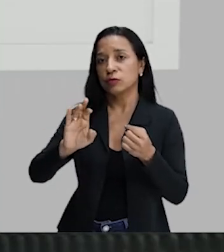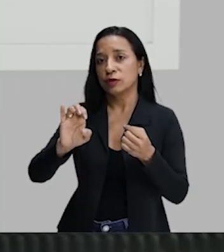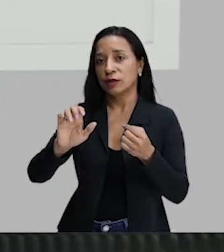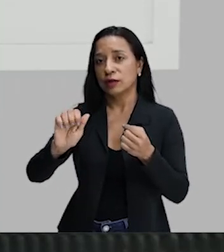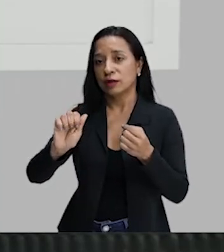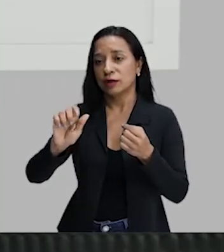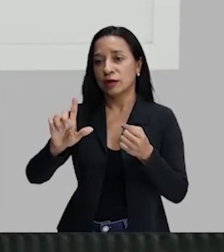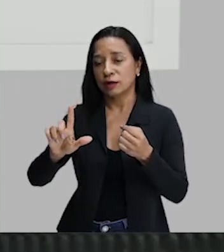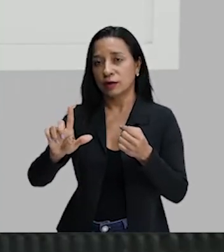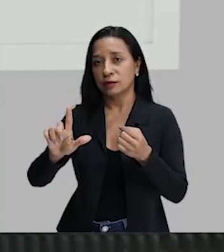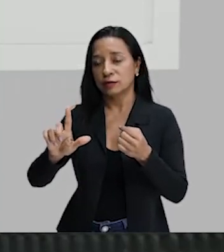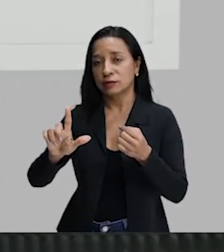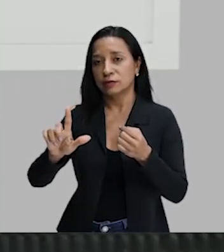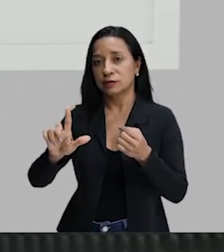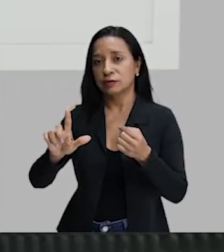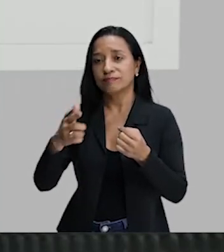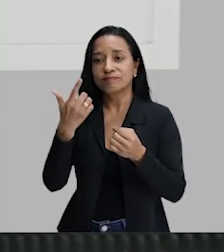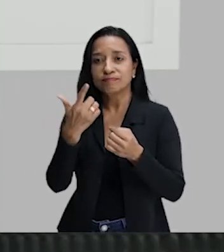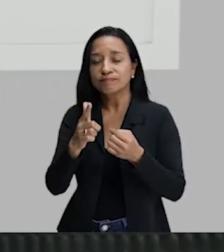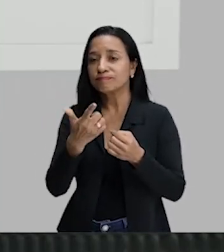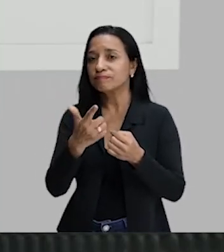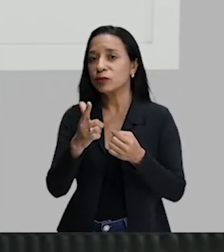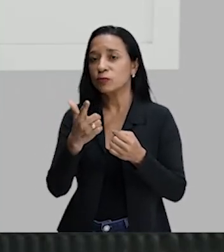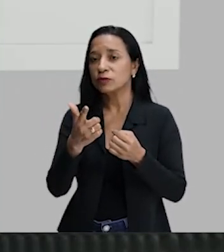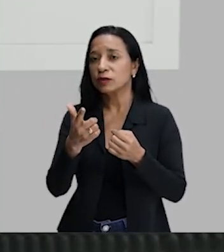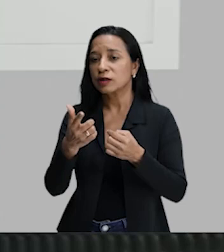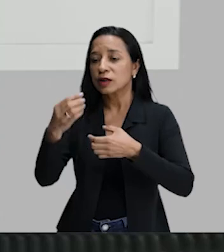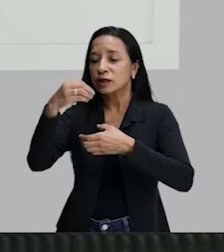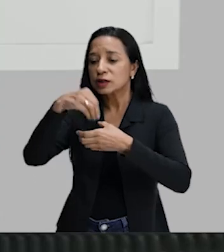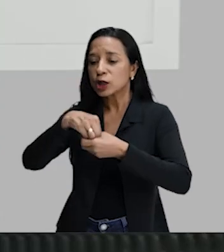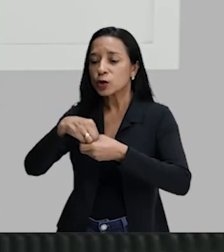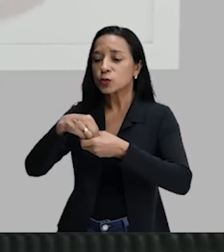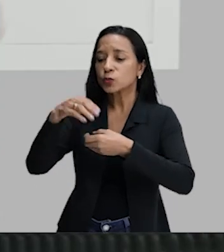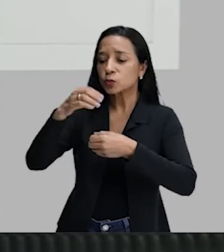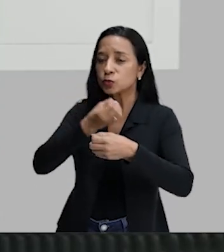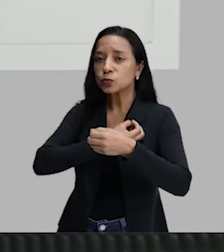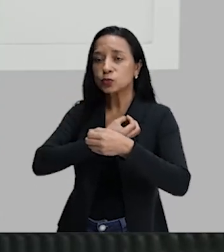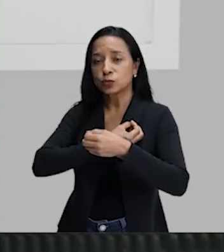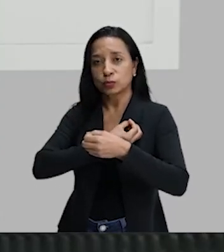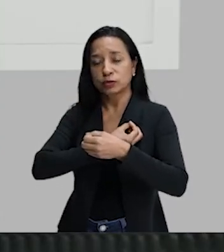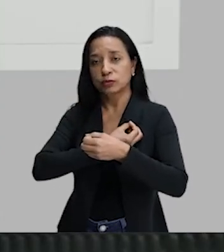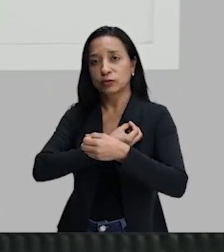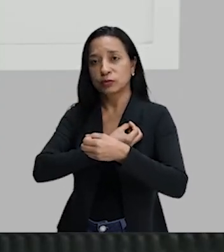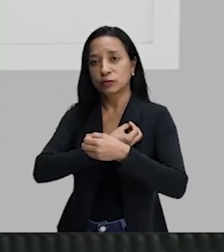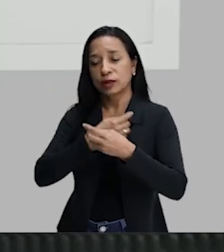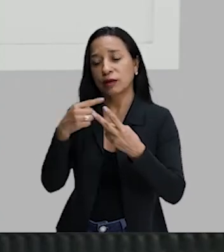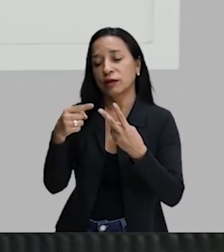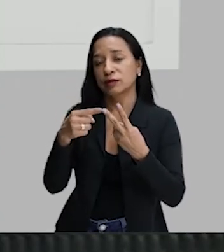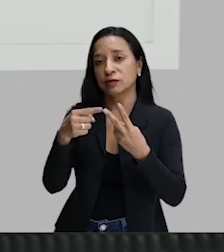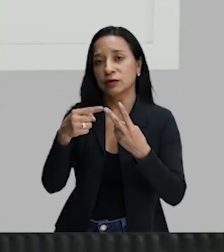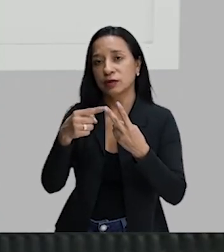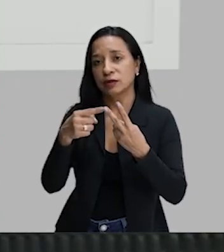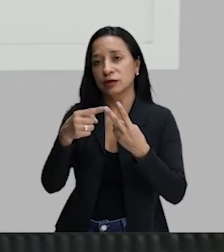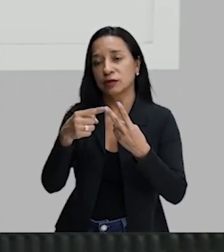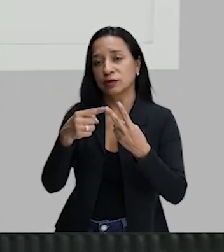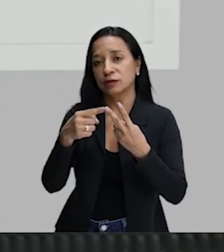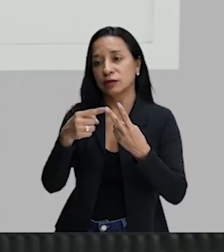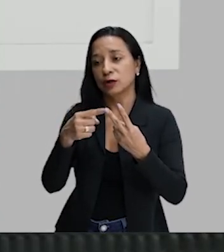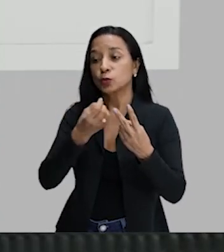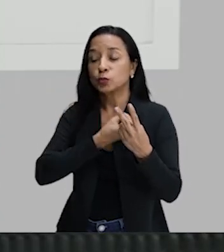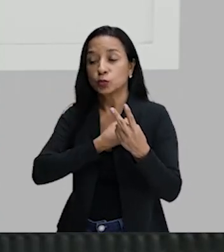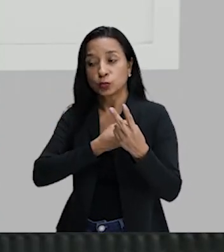de números são os reais, não existe dentro do universo dos números reais a raiz quadrada de um número